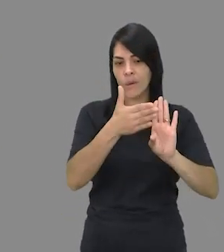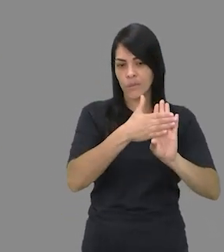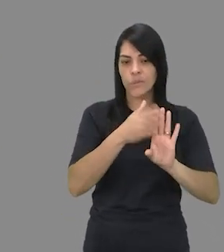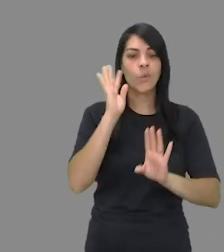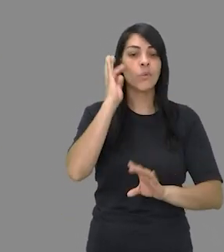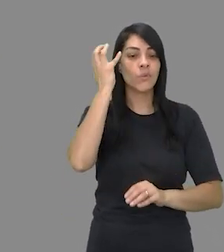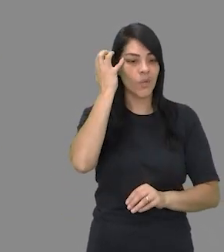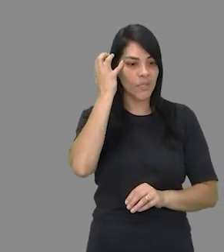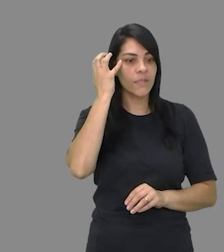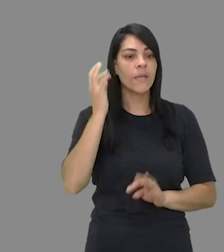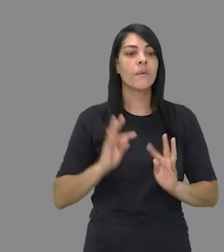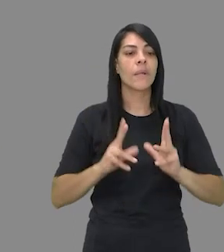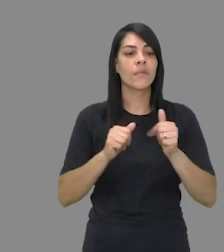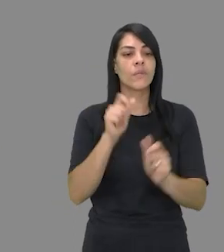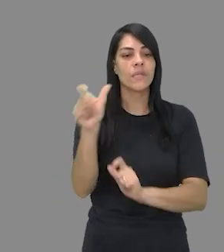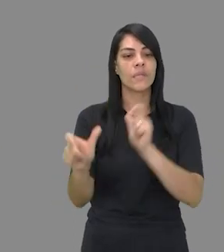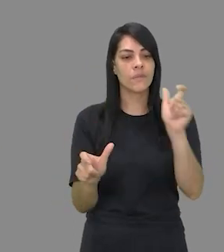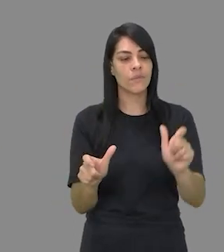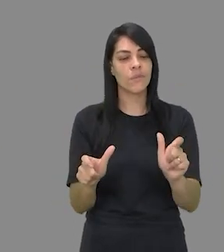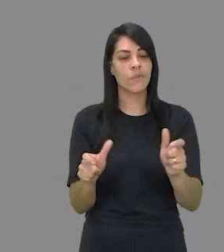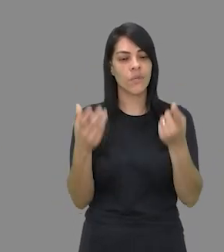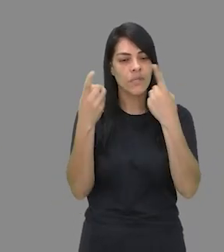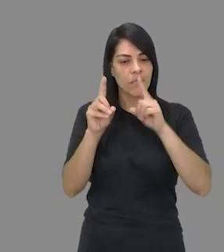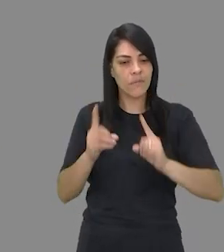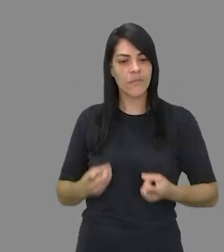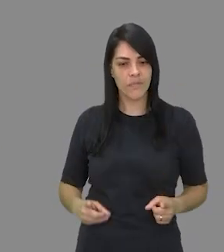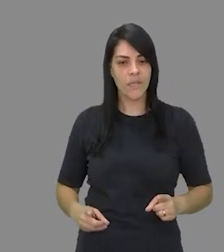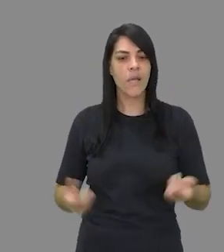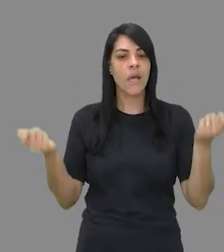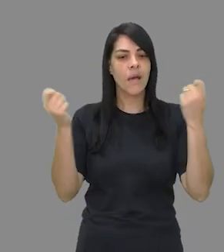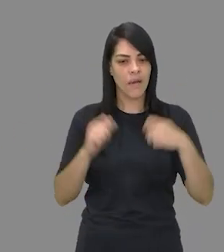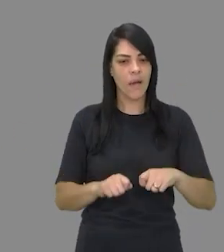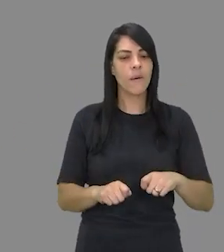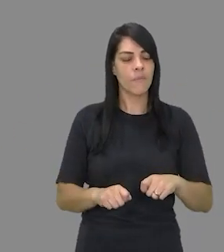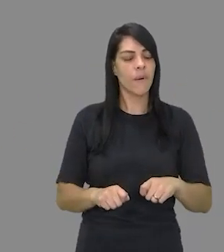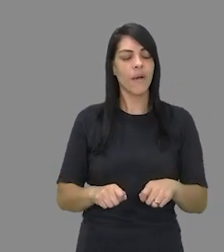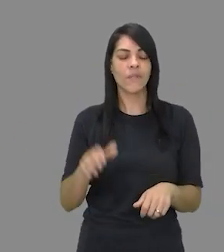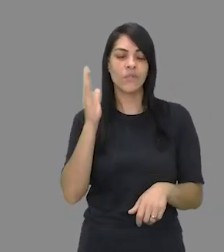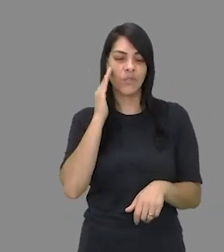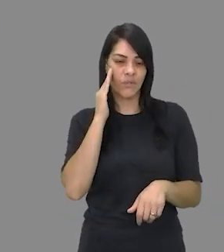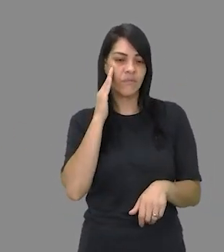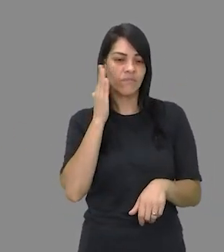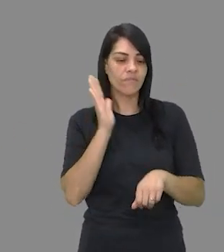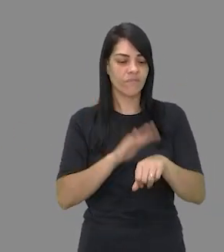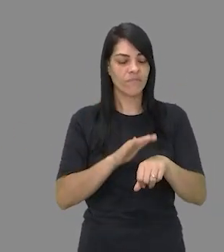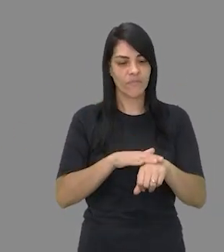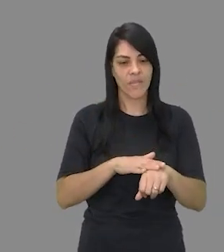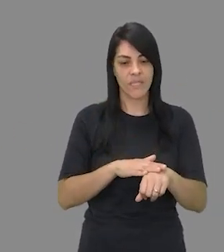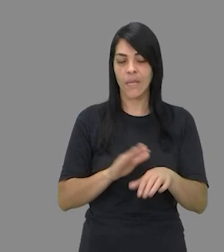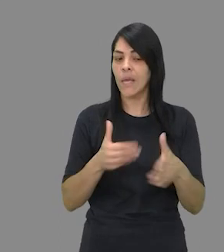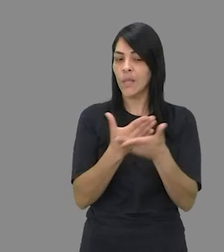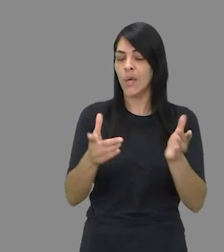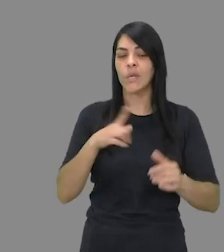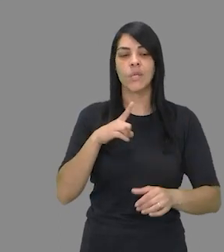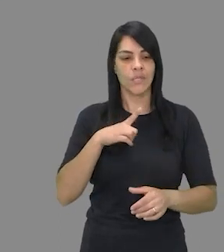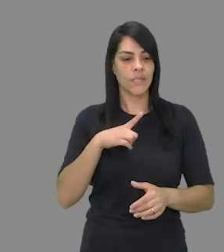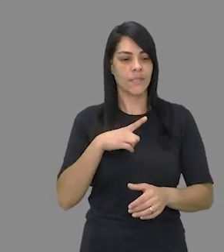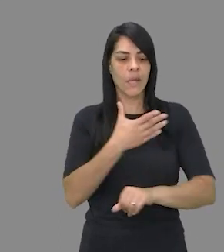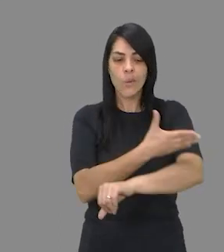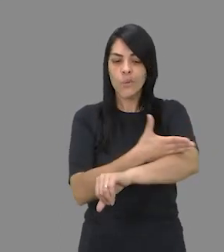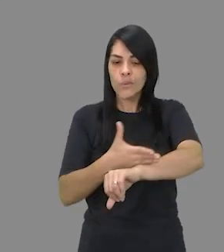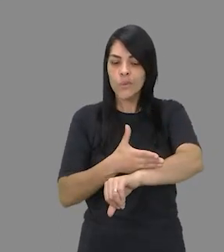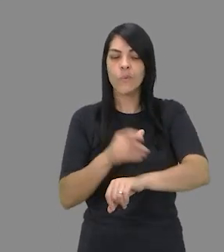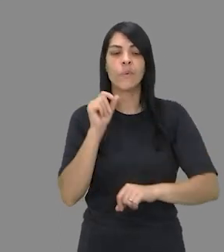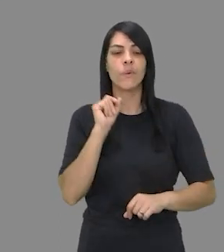com soluções para que as pessoas com deficiência possam ser incluídas. Então, nós temos o